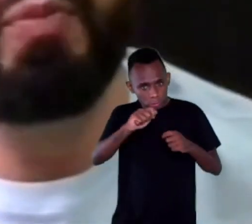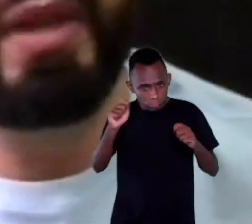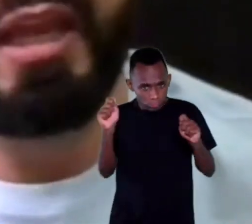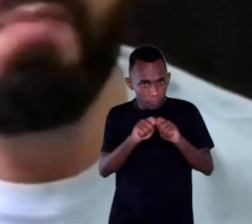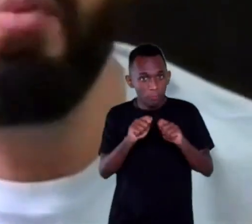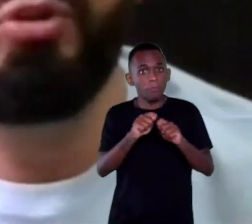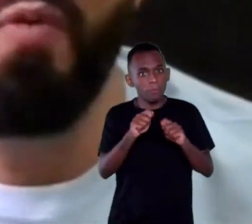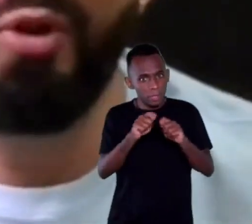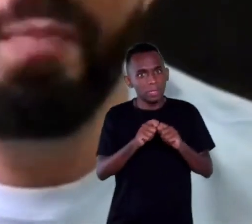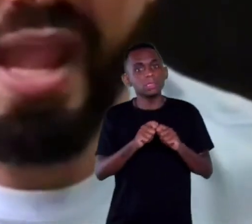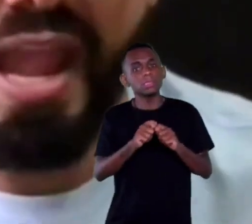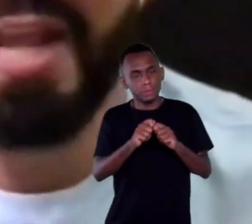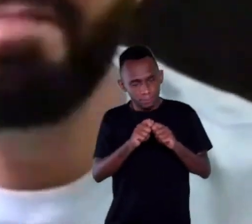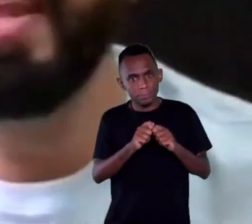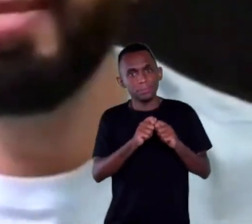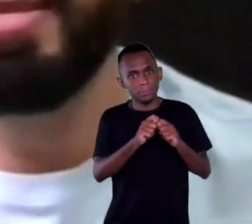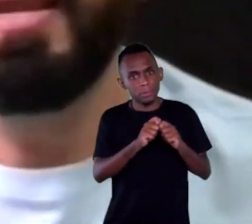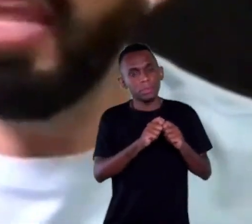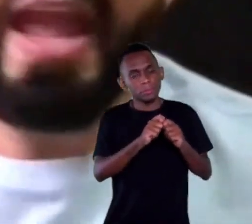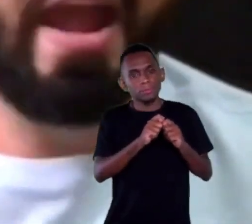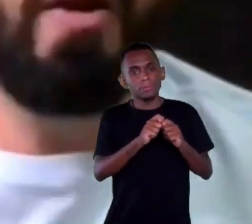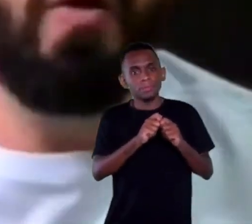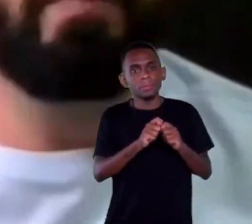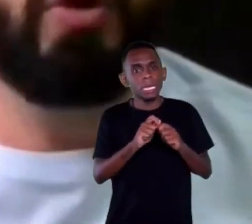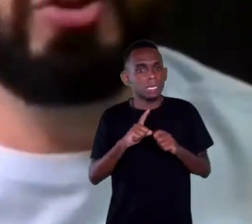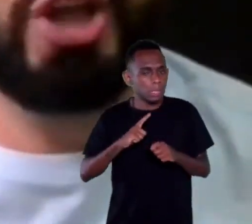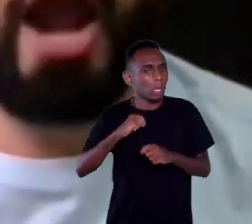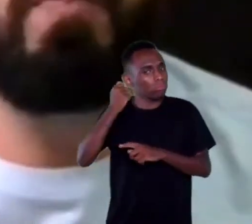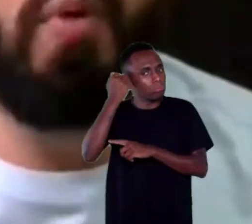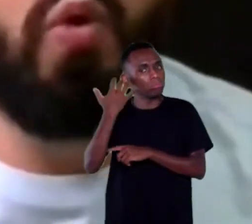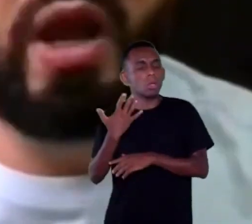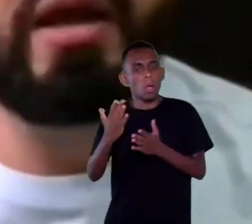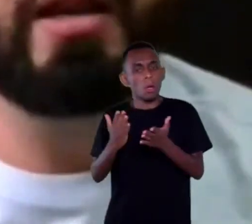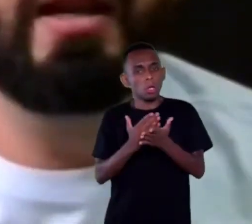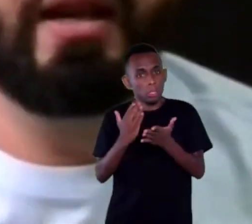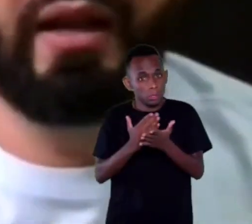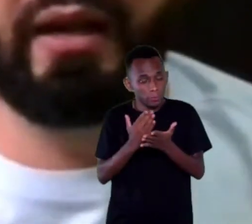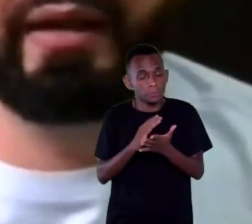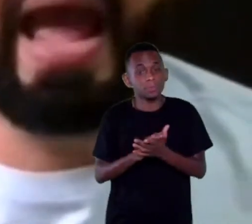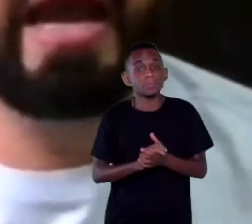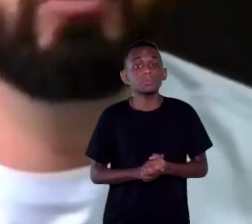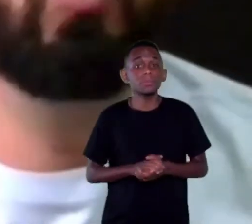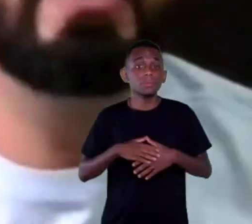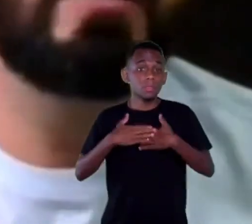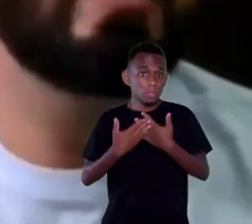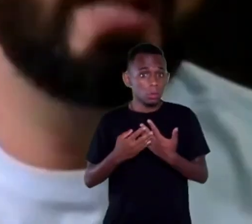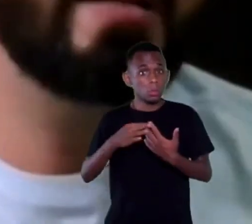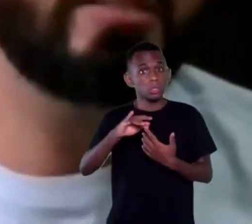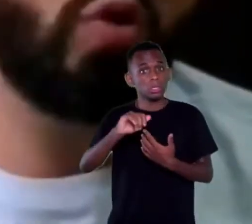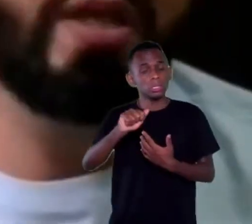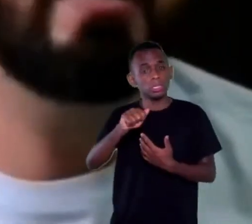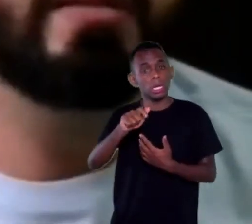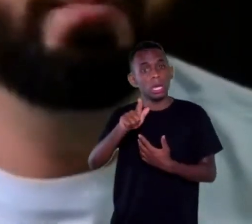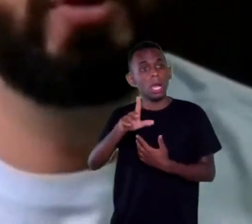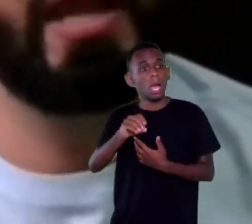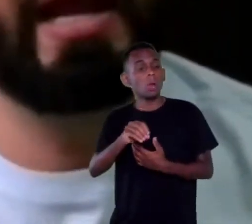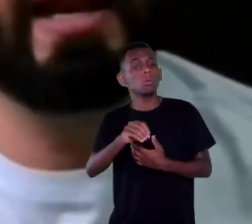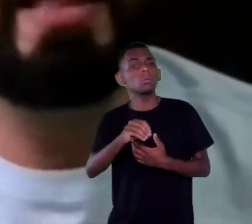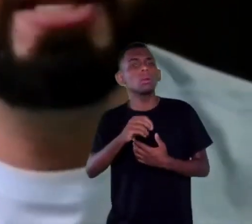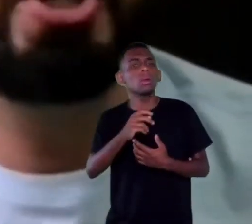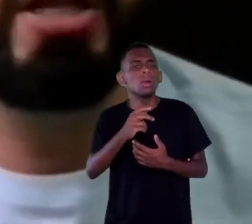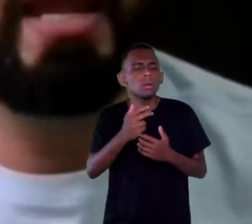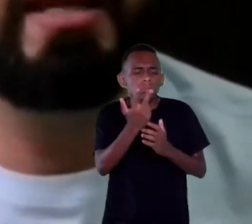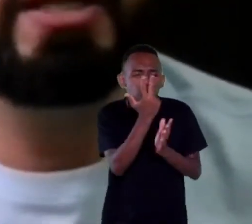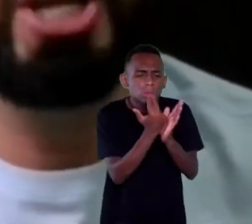do olimpotupiniquim.com.br, e é o Thiago Pulga narrando as ilustrações, porque